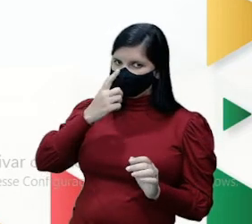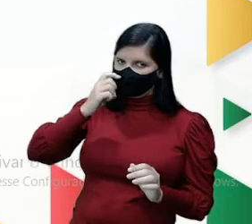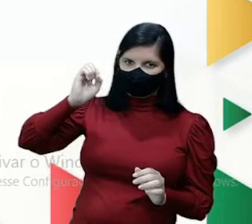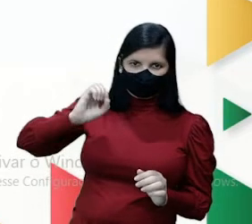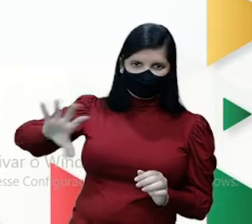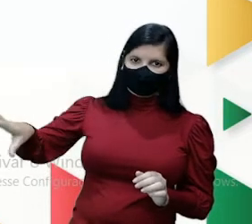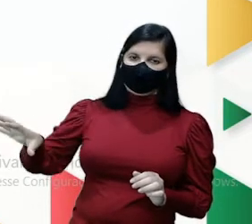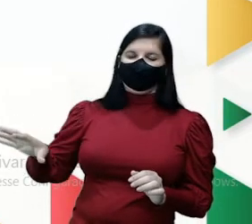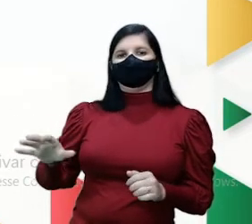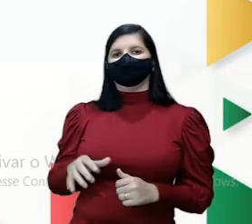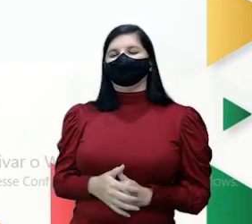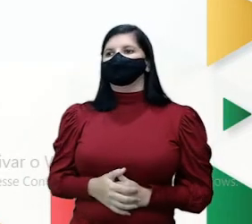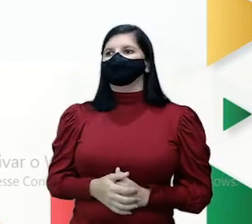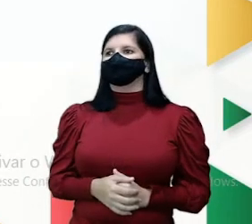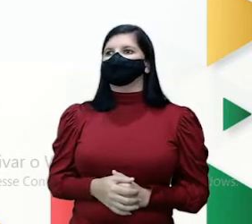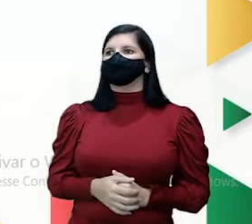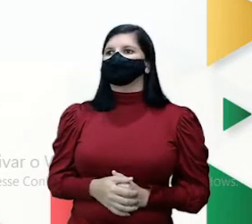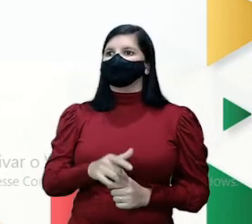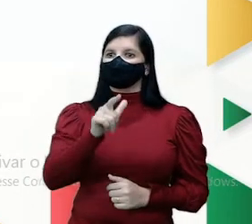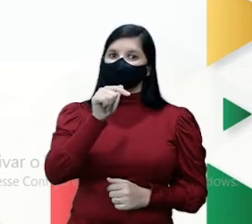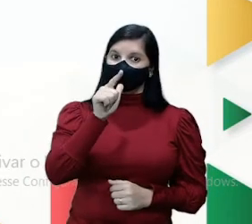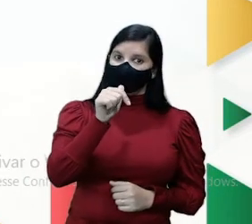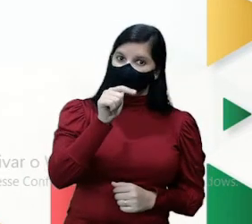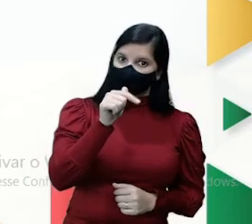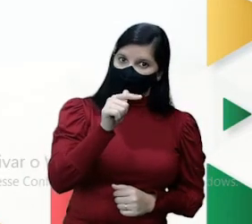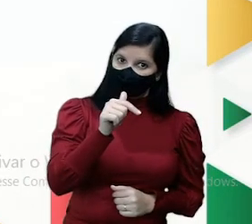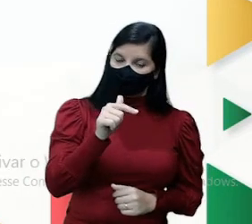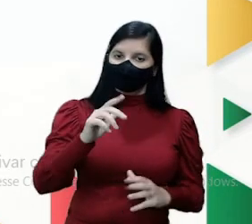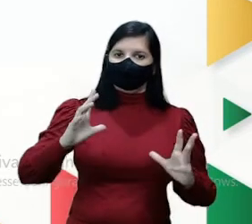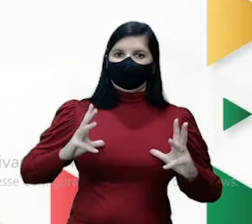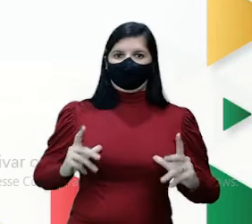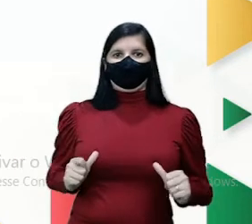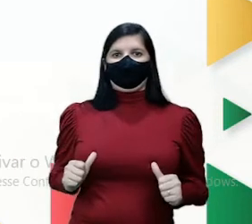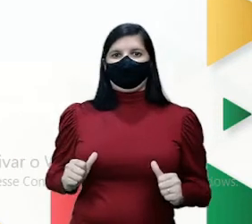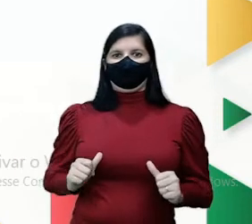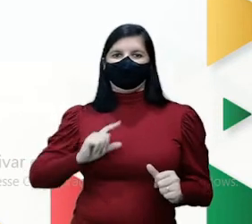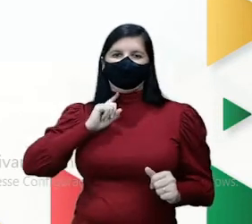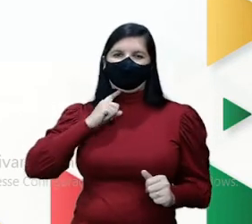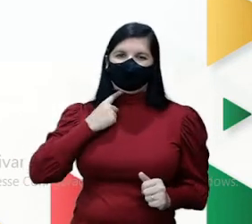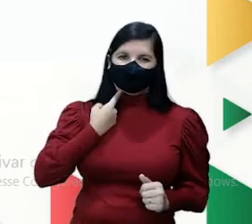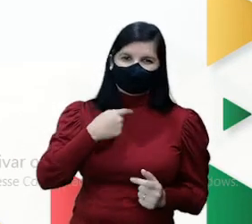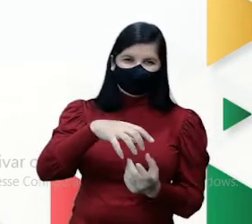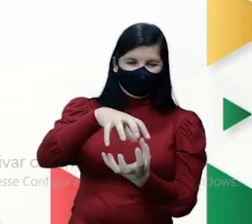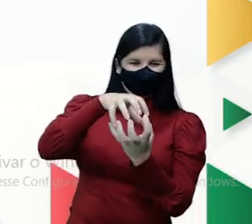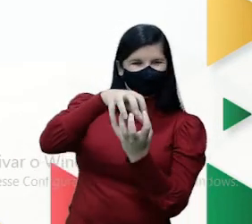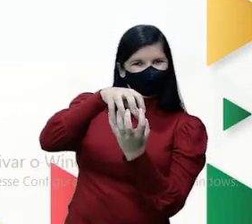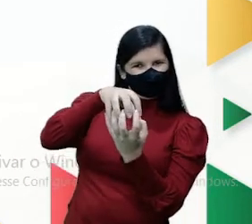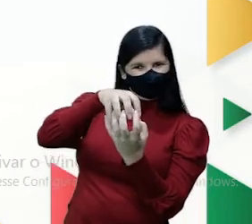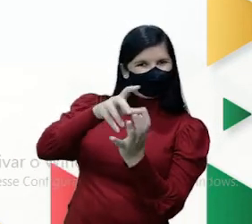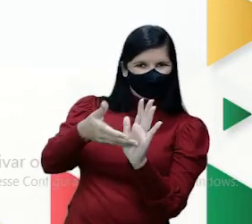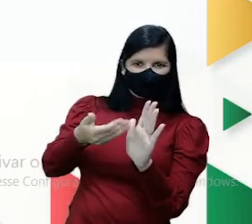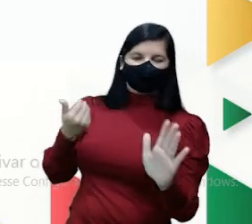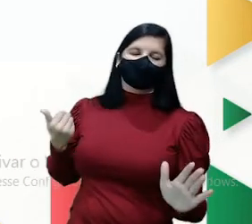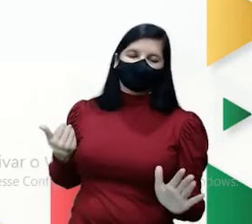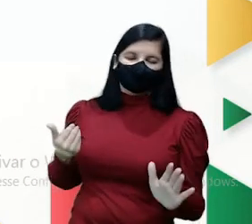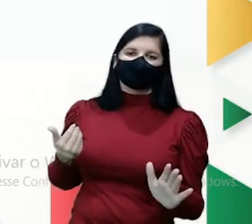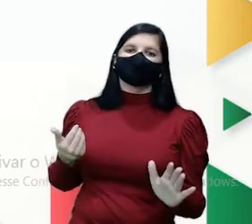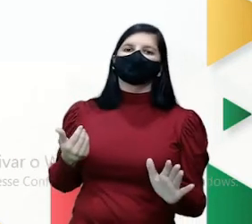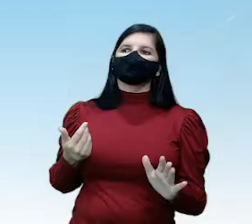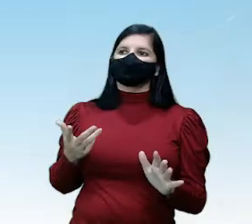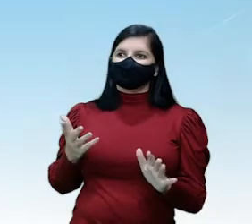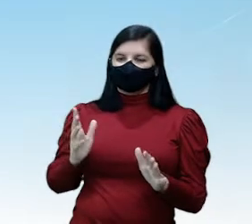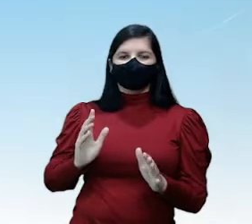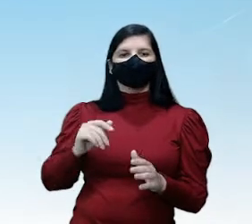em aterros sanitários. A água agora ela vai estar livre das partículas sólidas que pode passar para